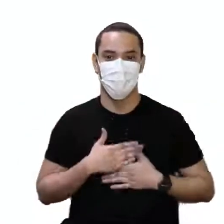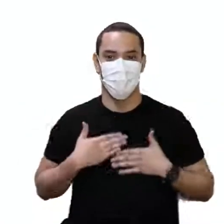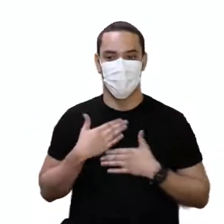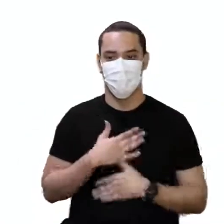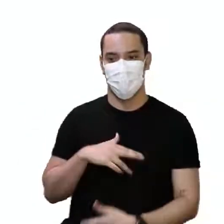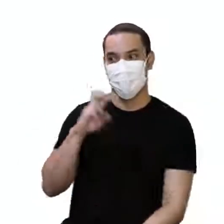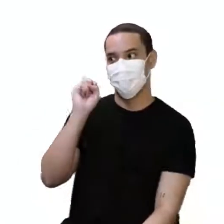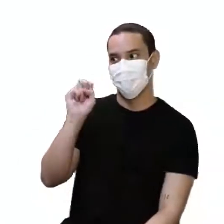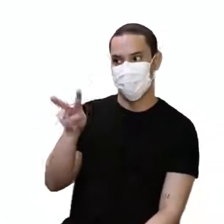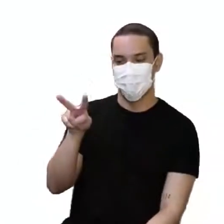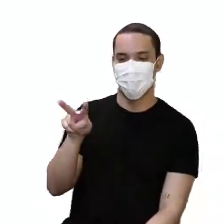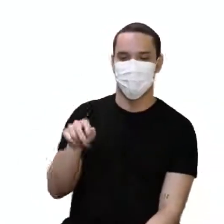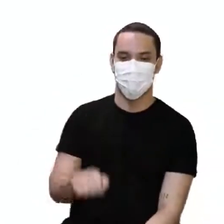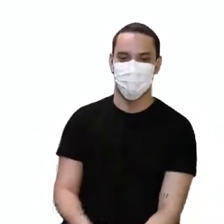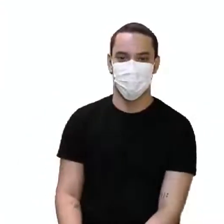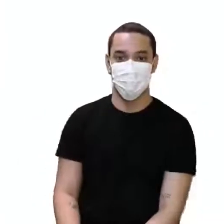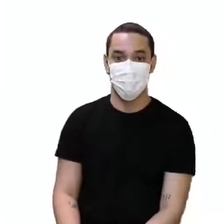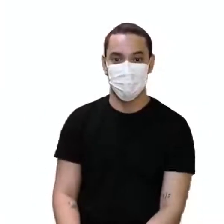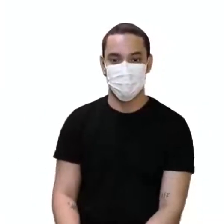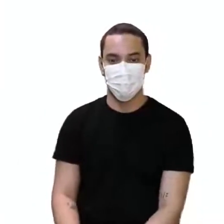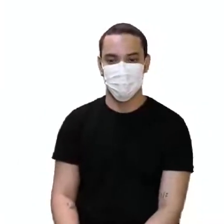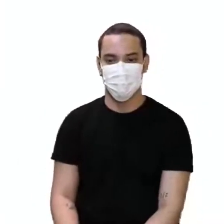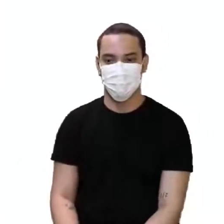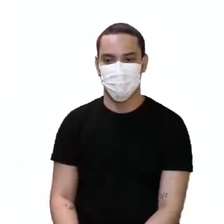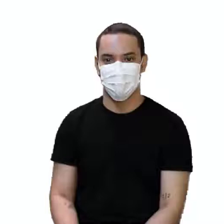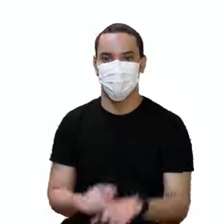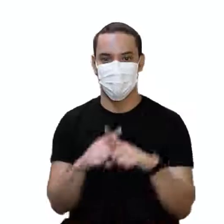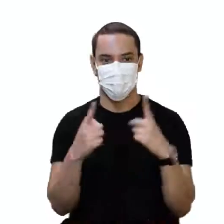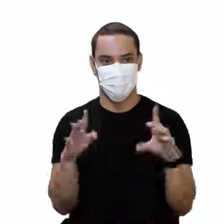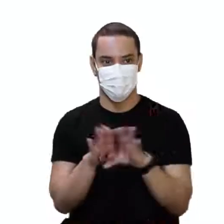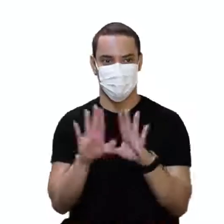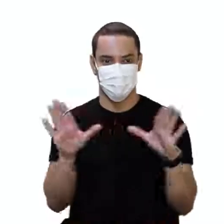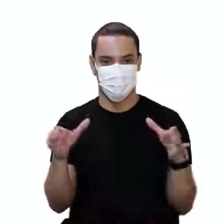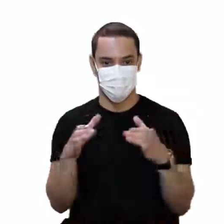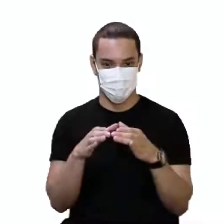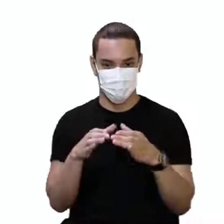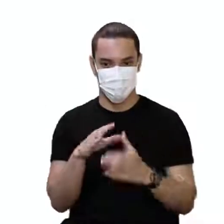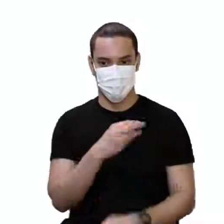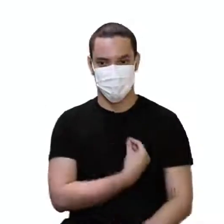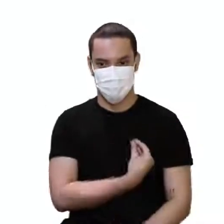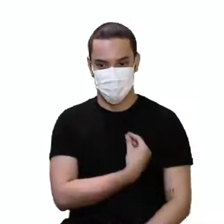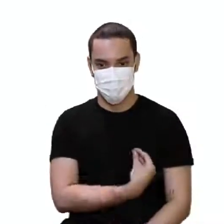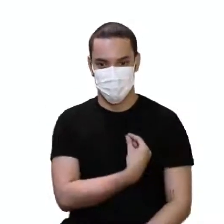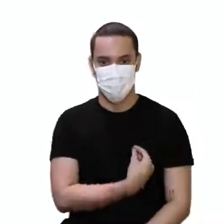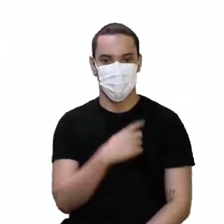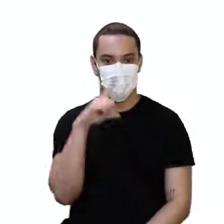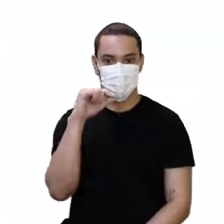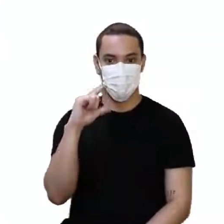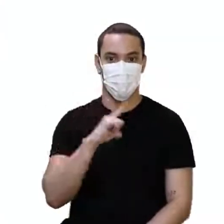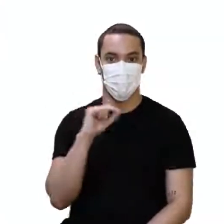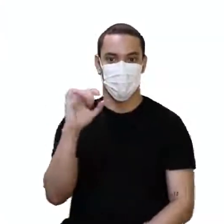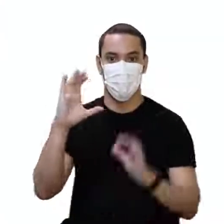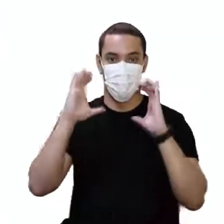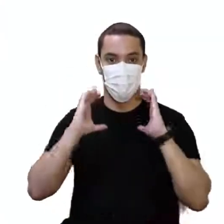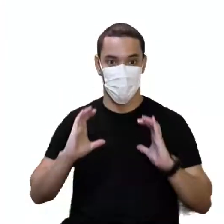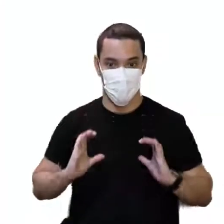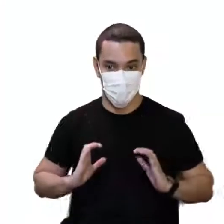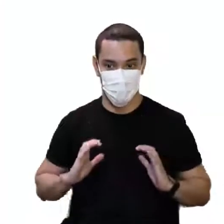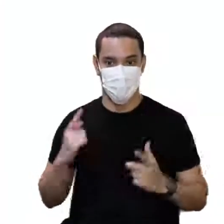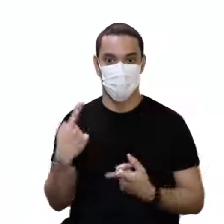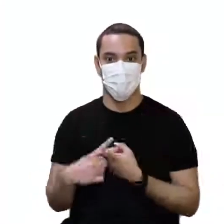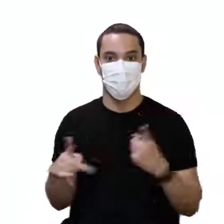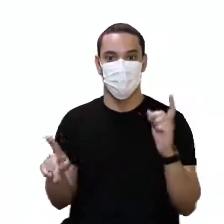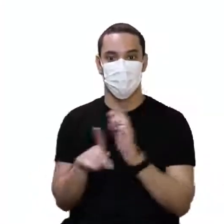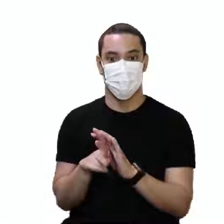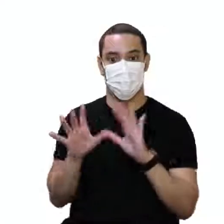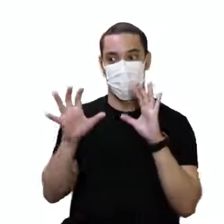de ver, tá? Mas esse grupo de seres vivos, dessas aves, elas têm então esse comportamento,